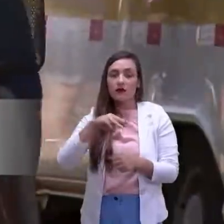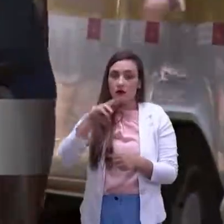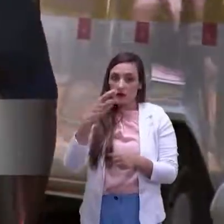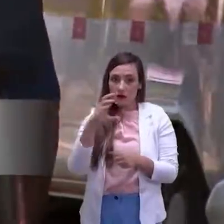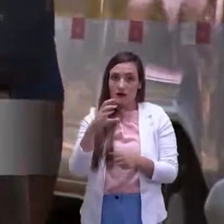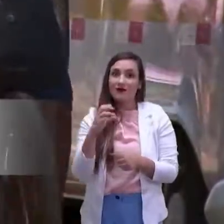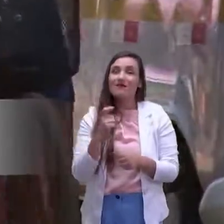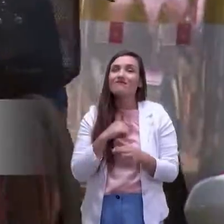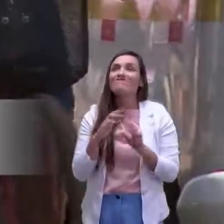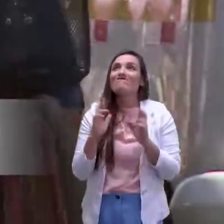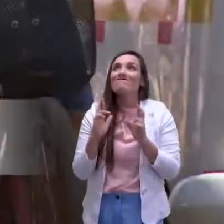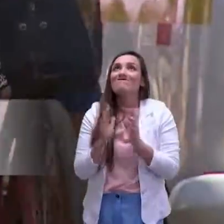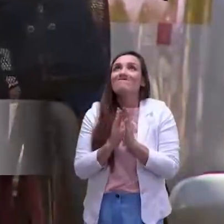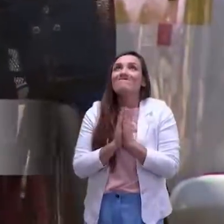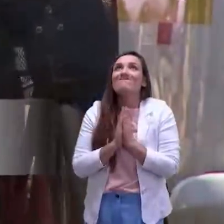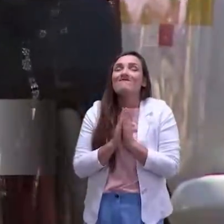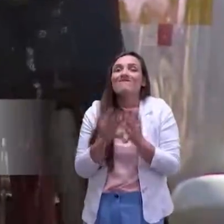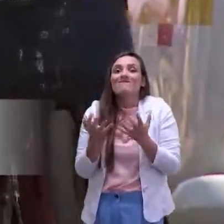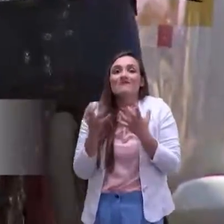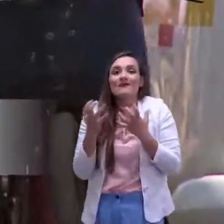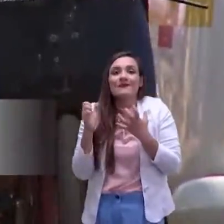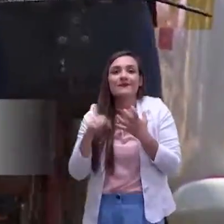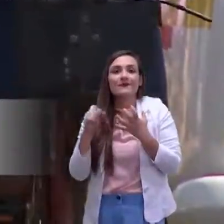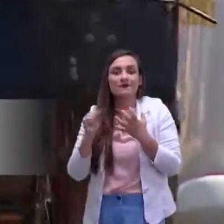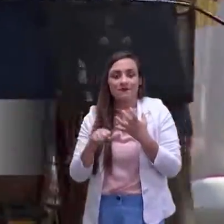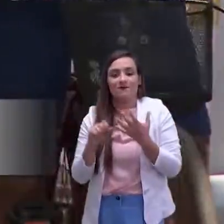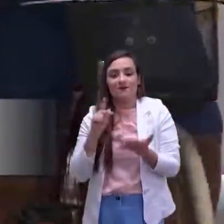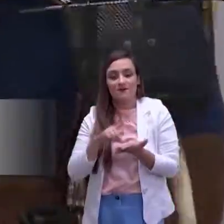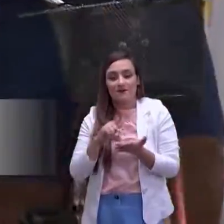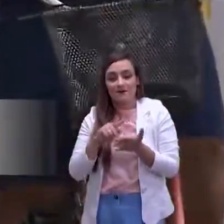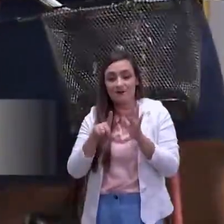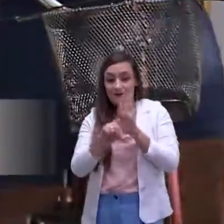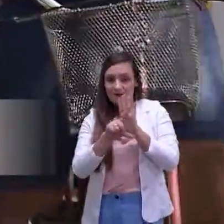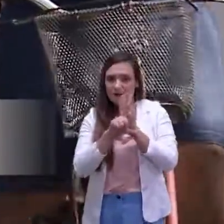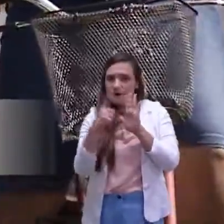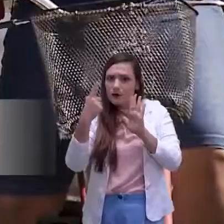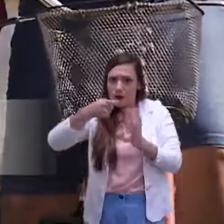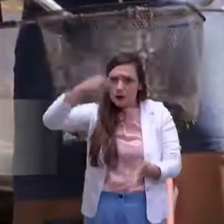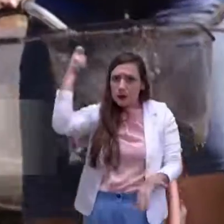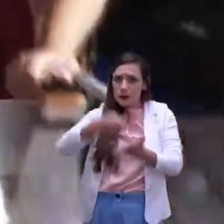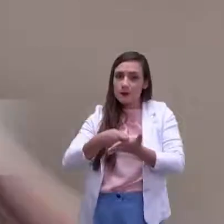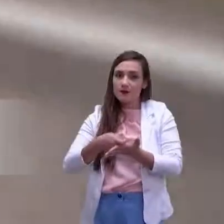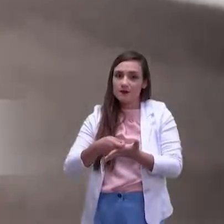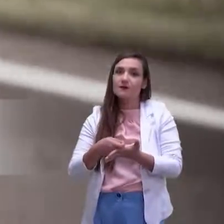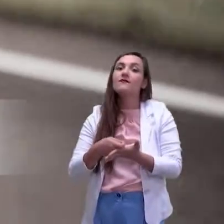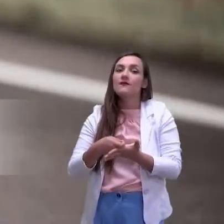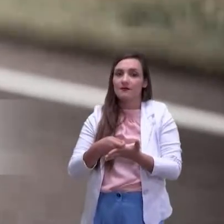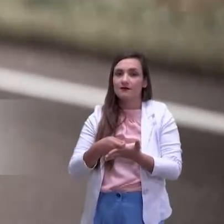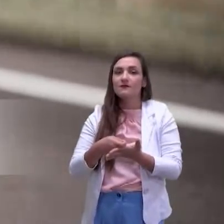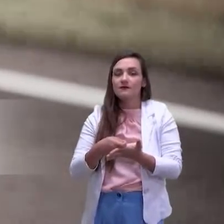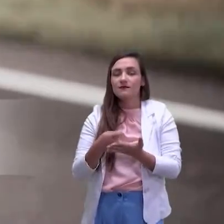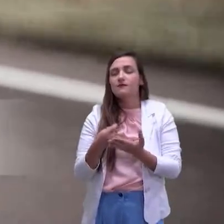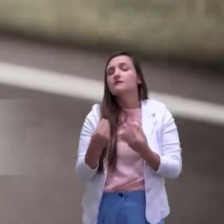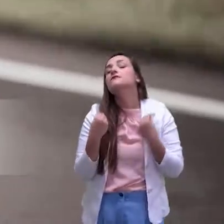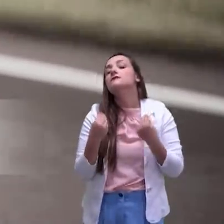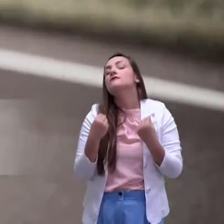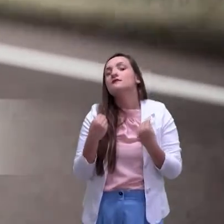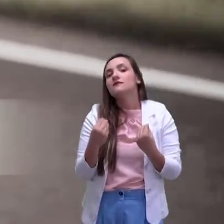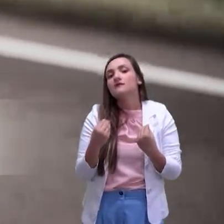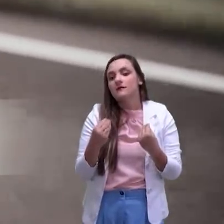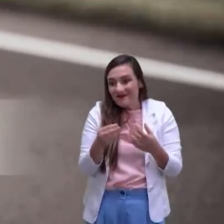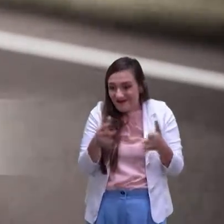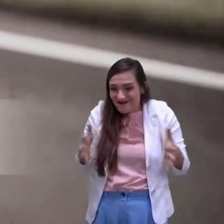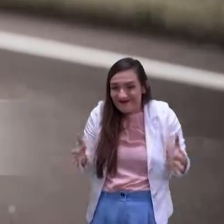eu espero e desejo com todas as minhas forças que ela realmente saia do papel e seja efetiva a fim